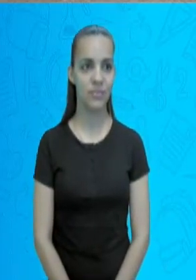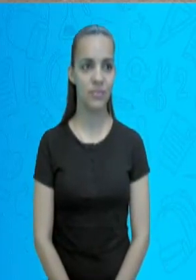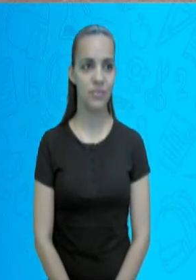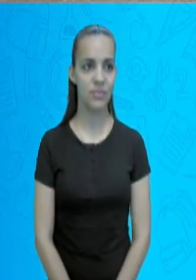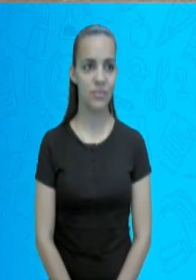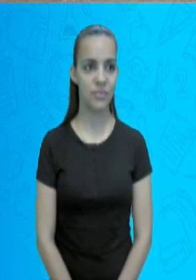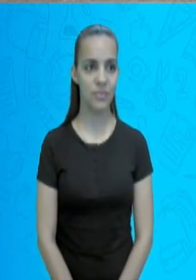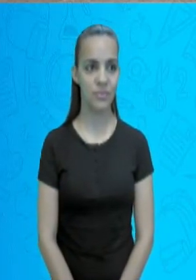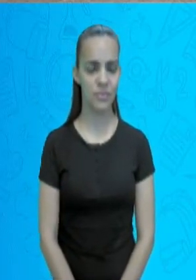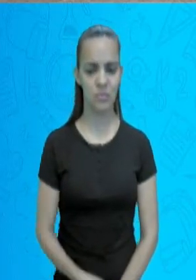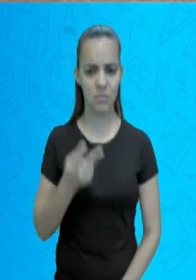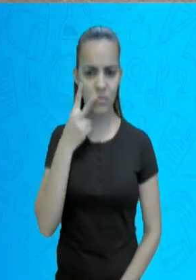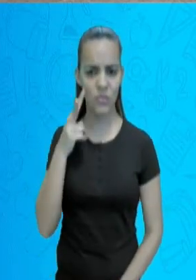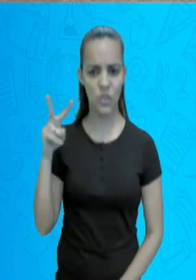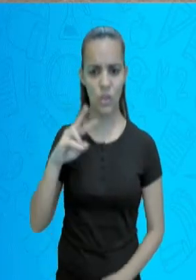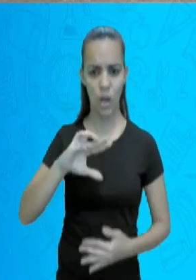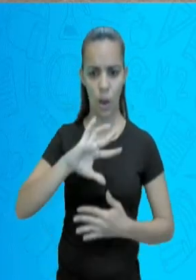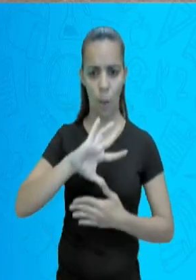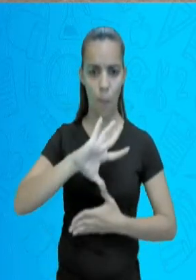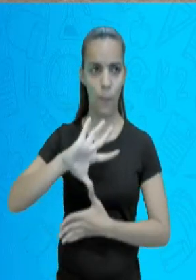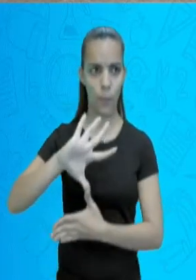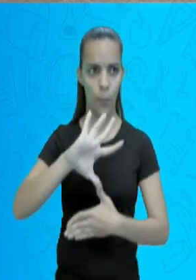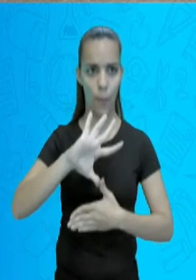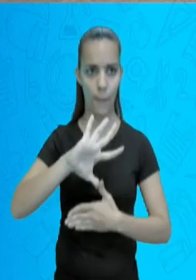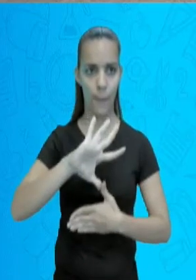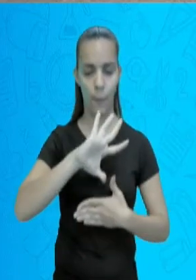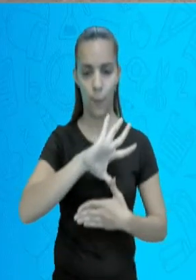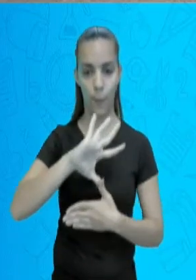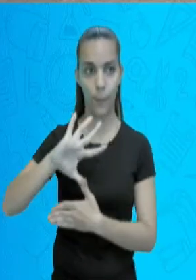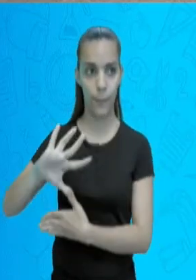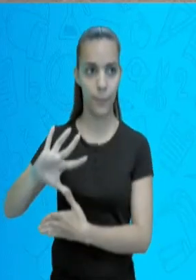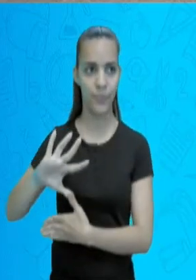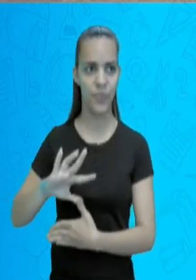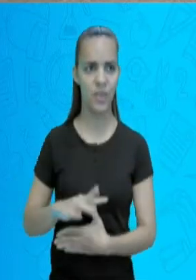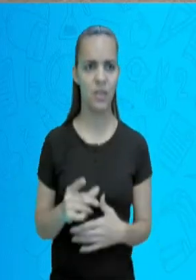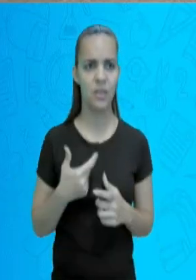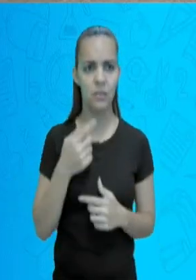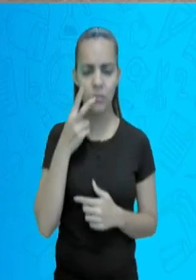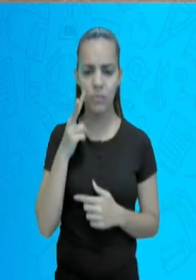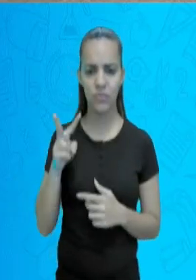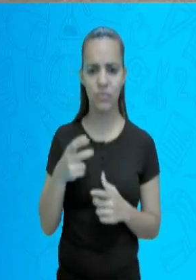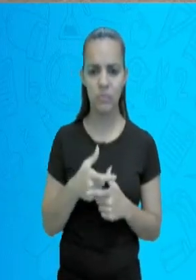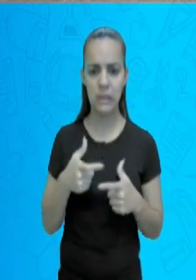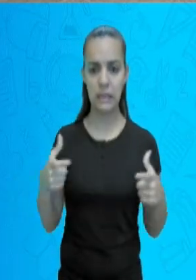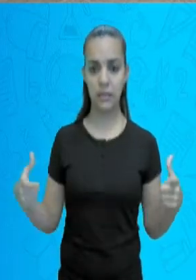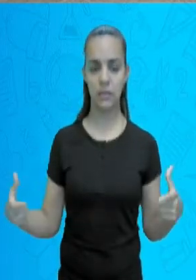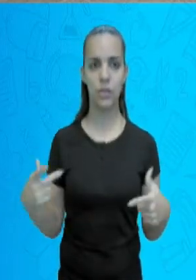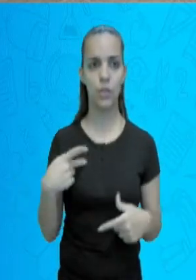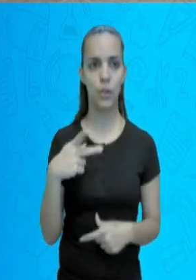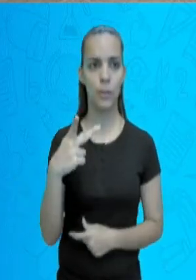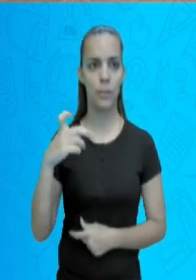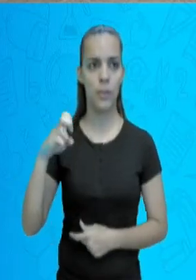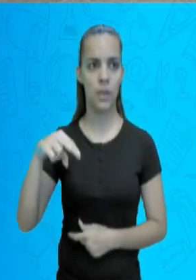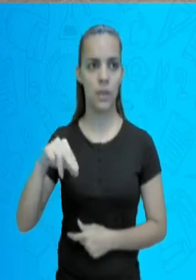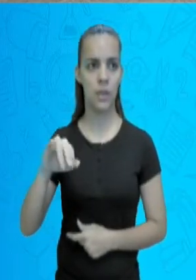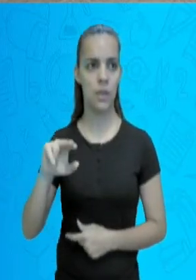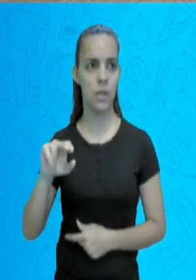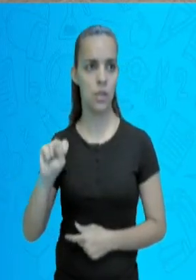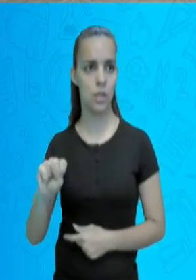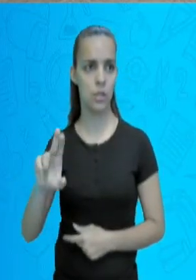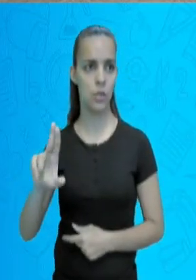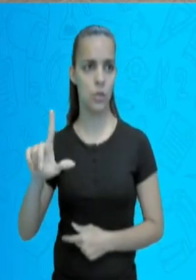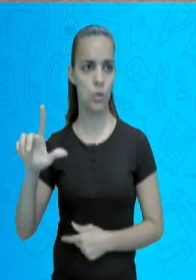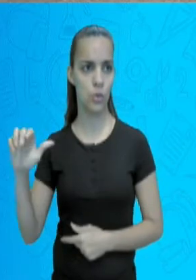Se você olhar o mapa mundi, a Europa parece uma grande península asiática.